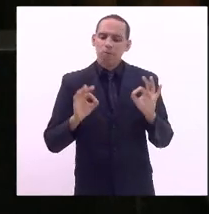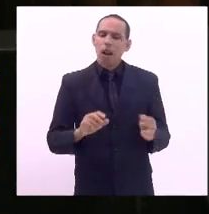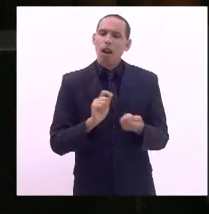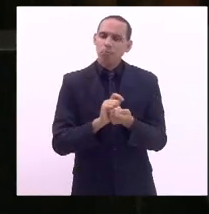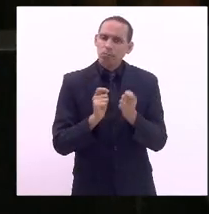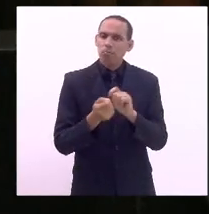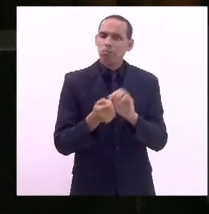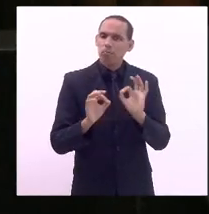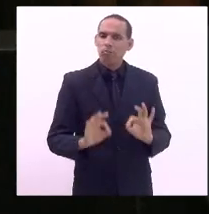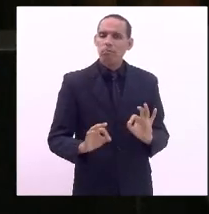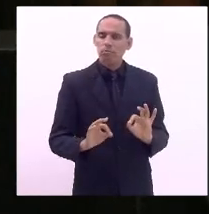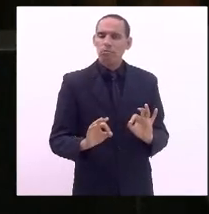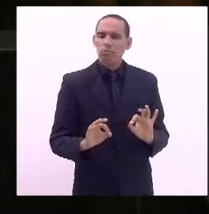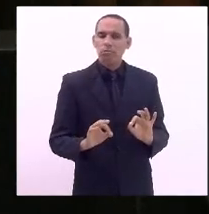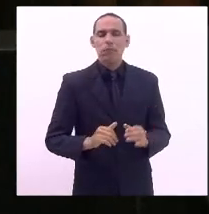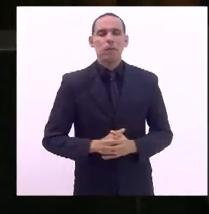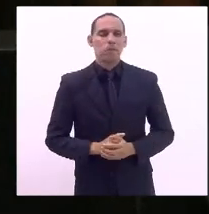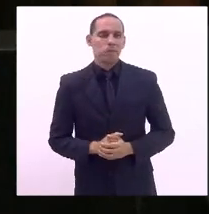adequada.